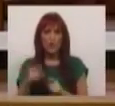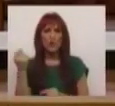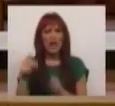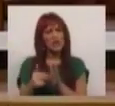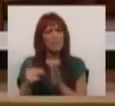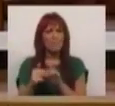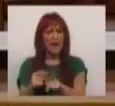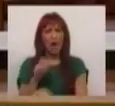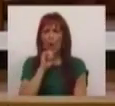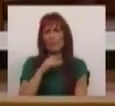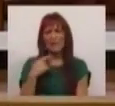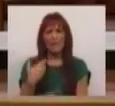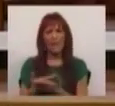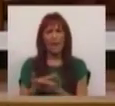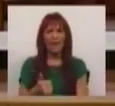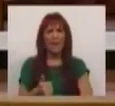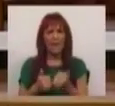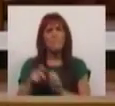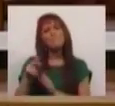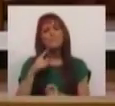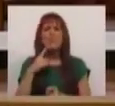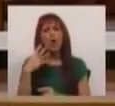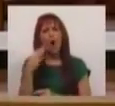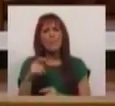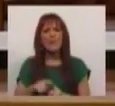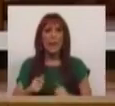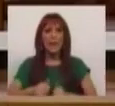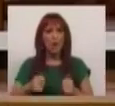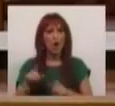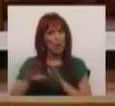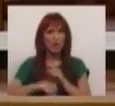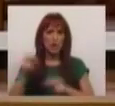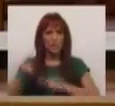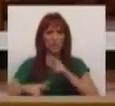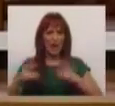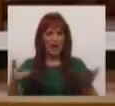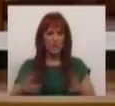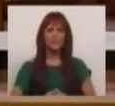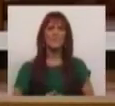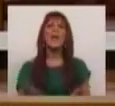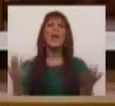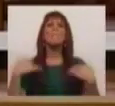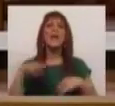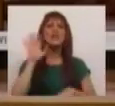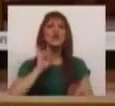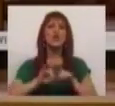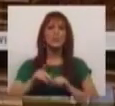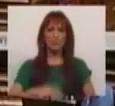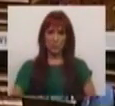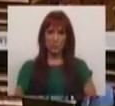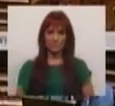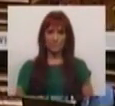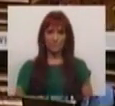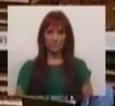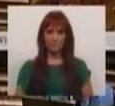pela oportunidade certa de ser regularizado em melhores condições fiscais. Mas, senhoras e senhores